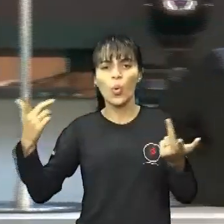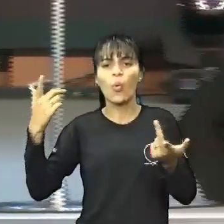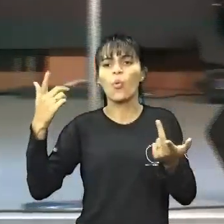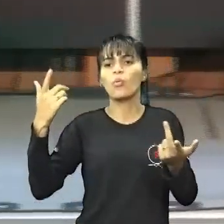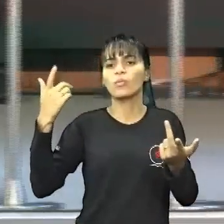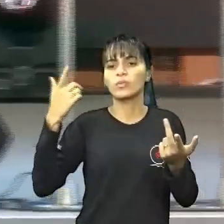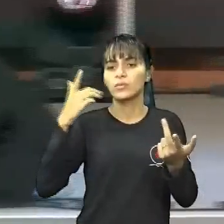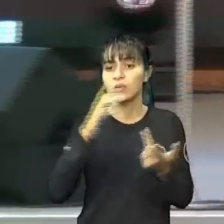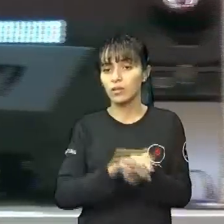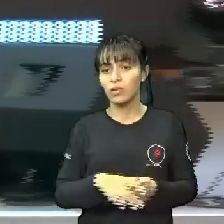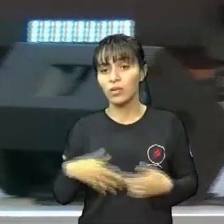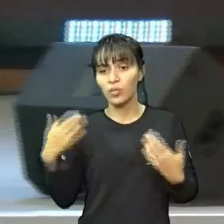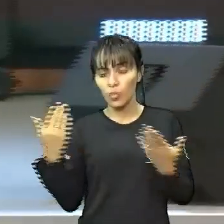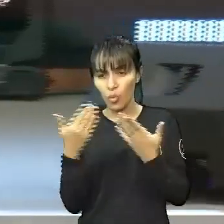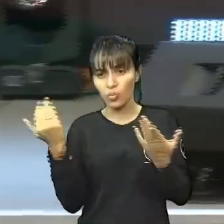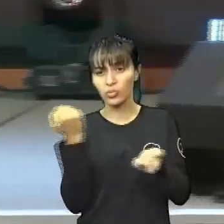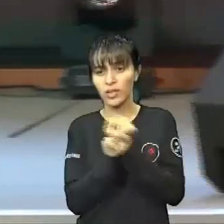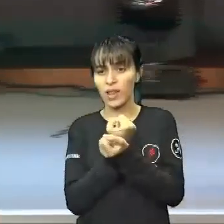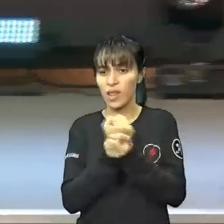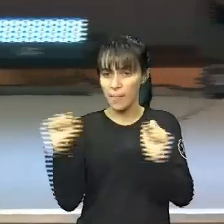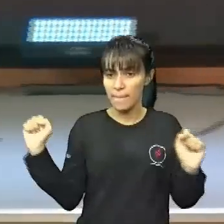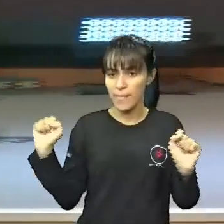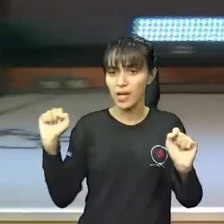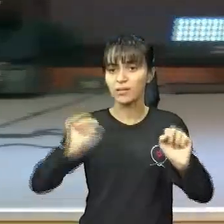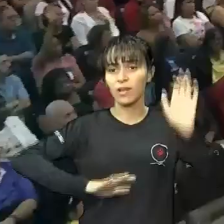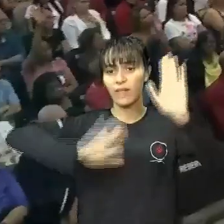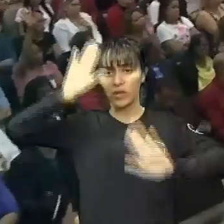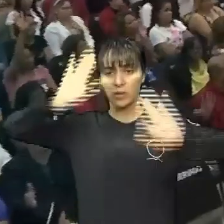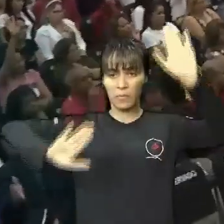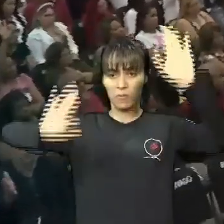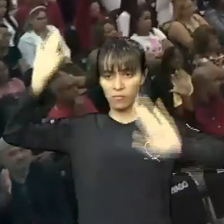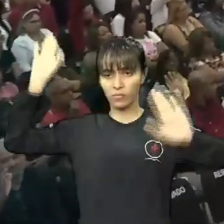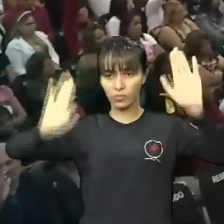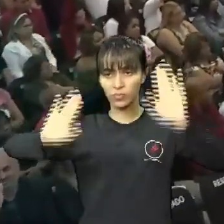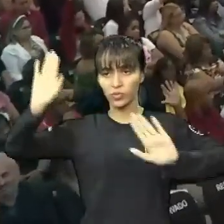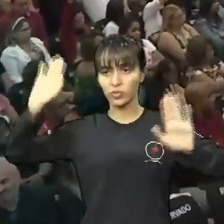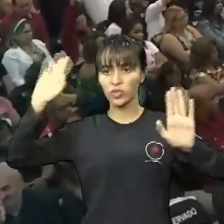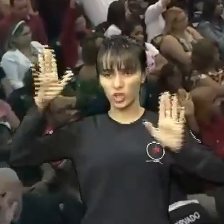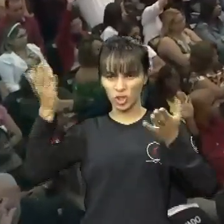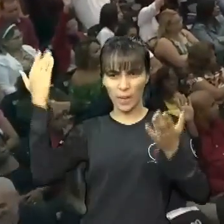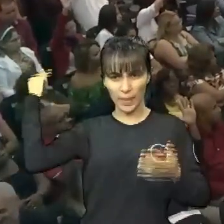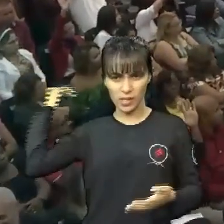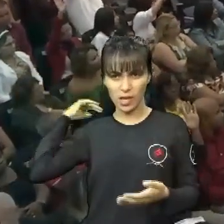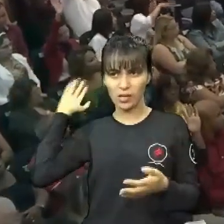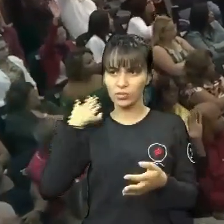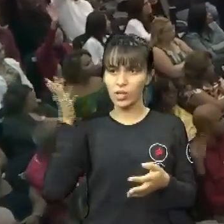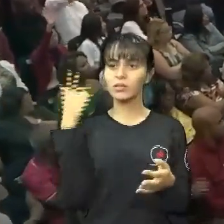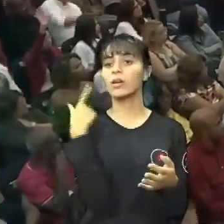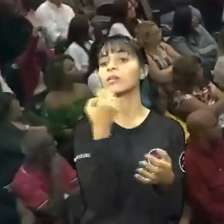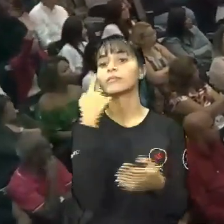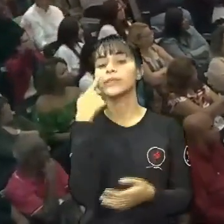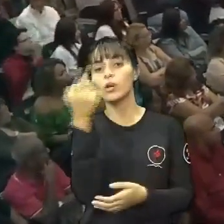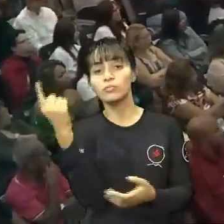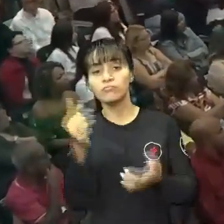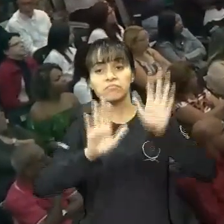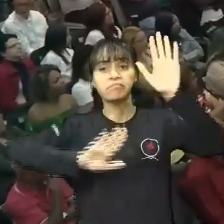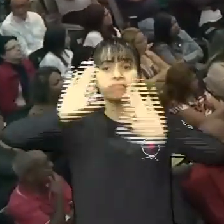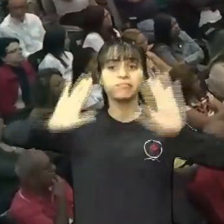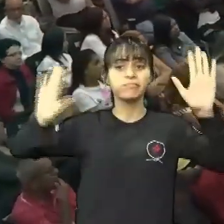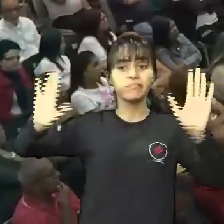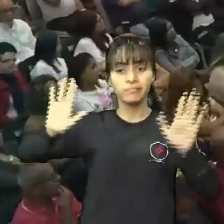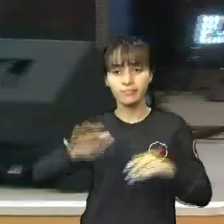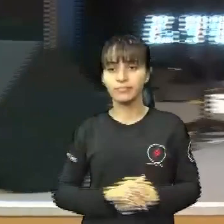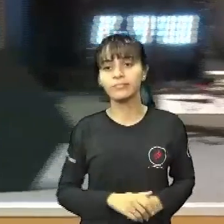e hoje são libertos desse lixo levanta a mão aqui quem já foi no evangelho eu tenho um monte de gente como